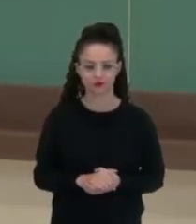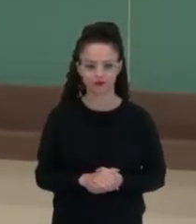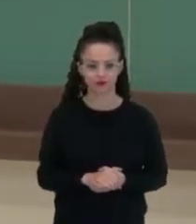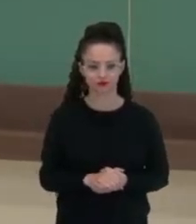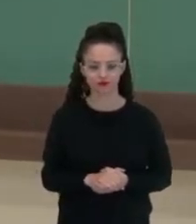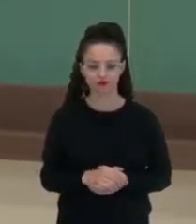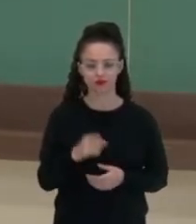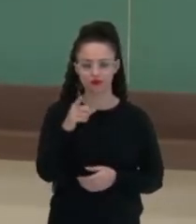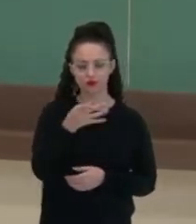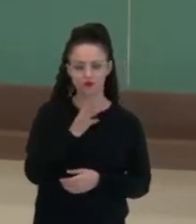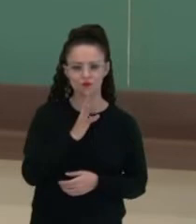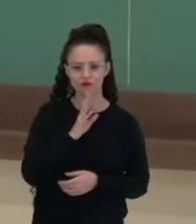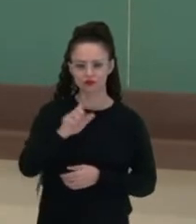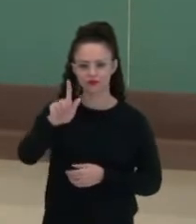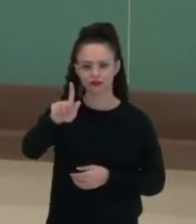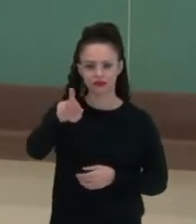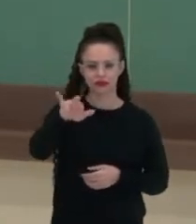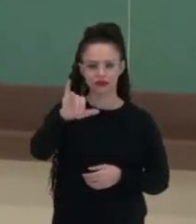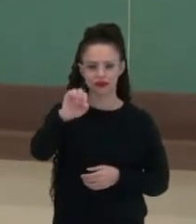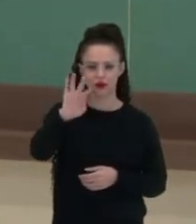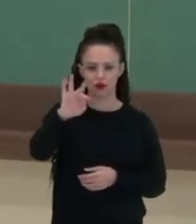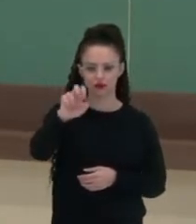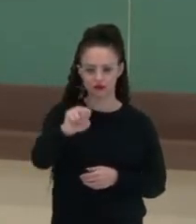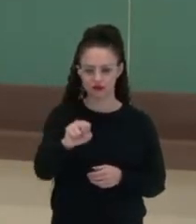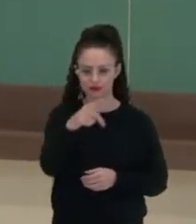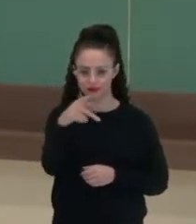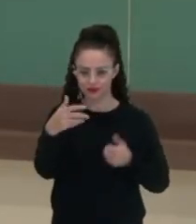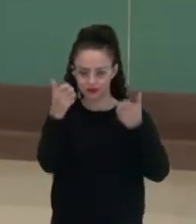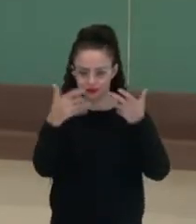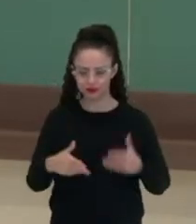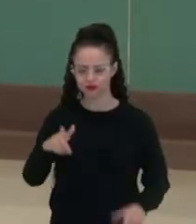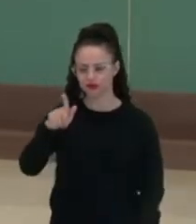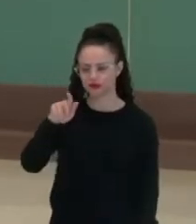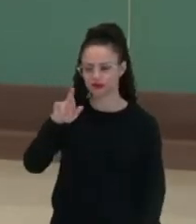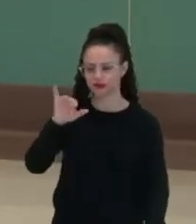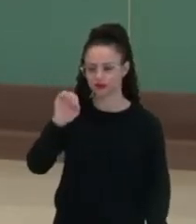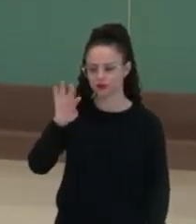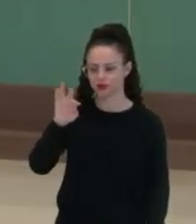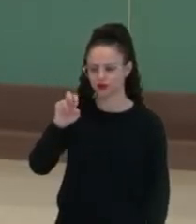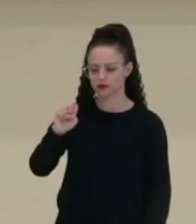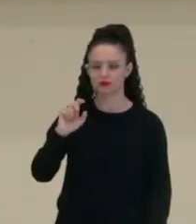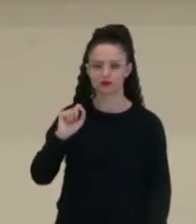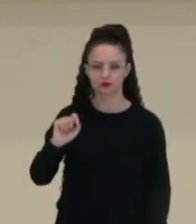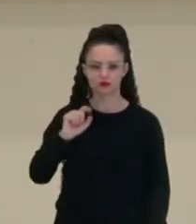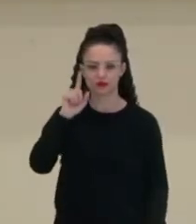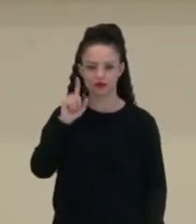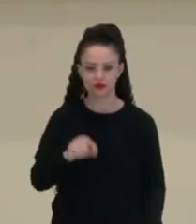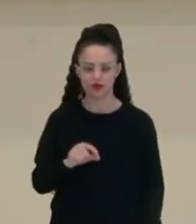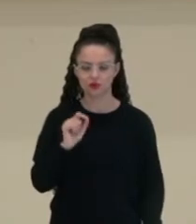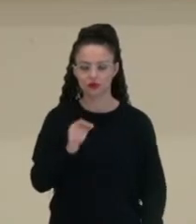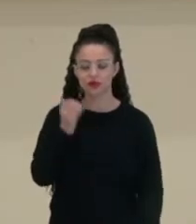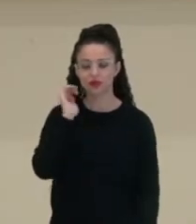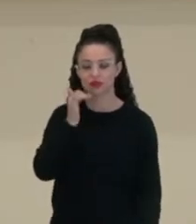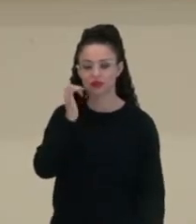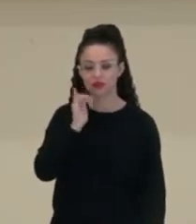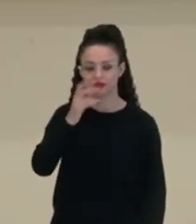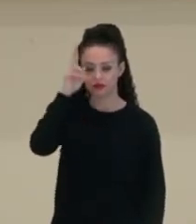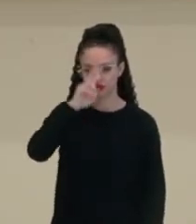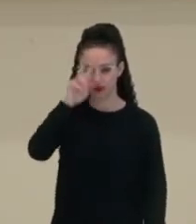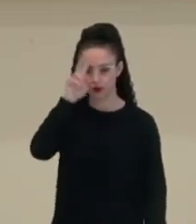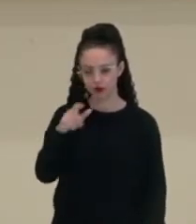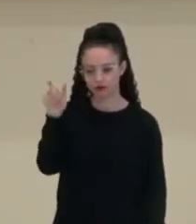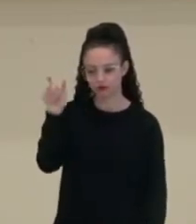Então você já ouviu falar em griots, né? A professora falou aqui os griots. O que são eles? Os griots são contadores de histórias,